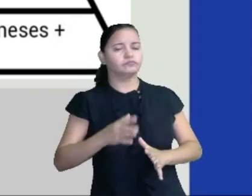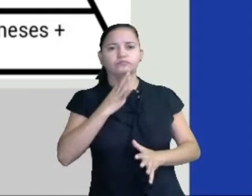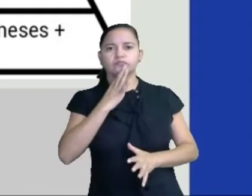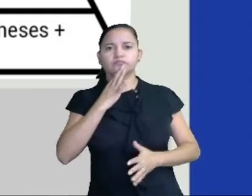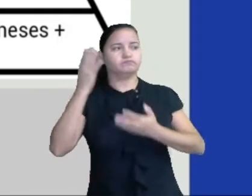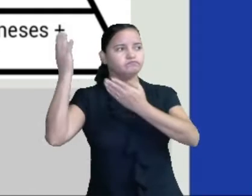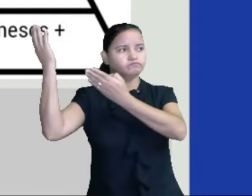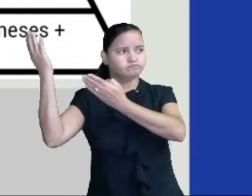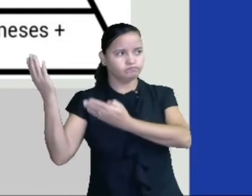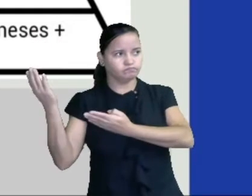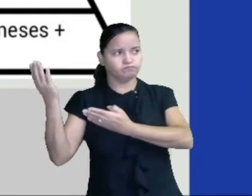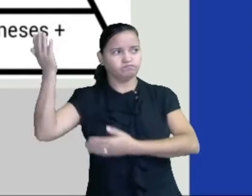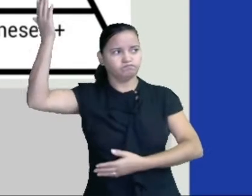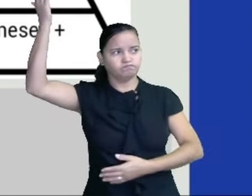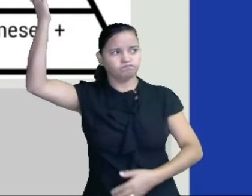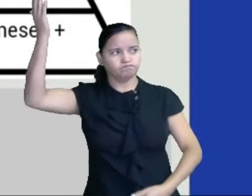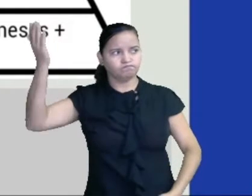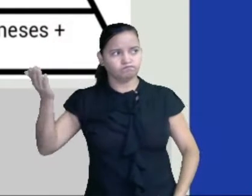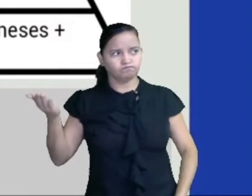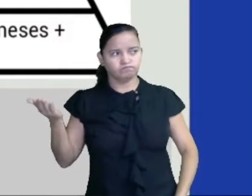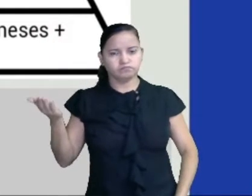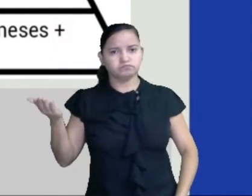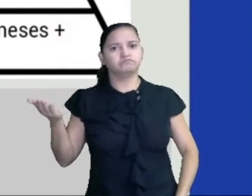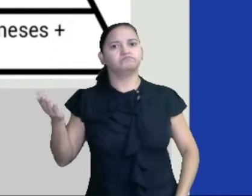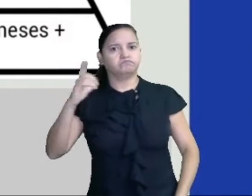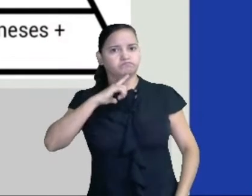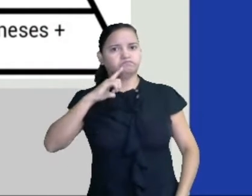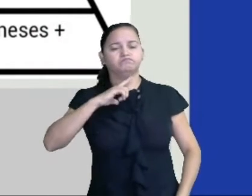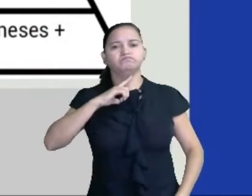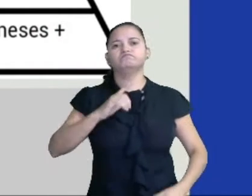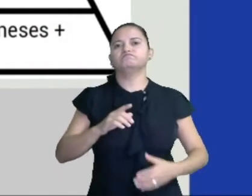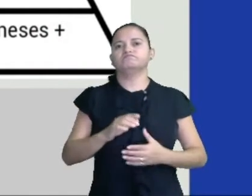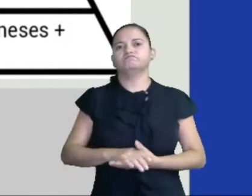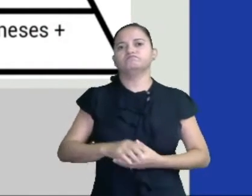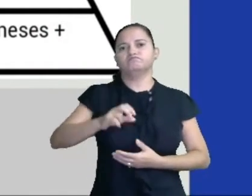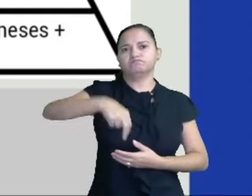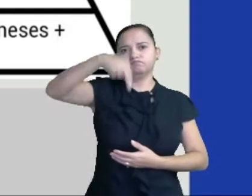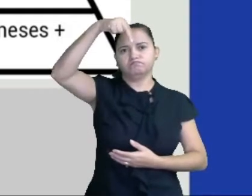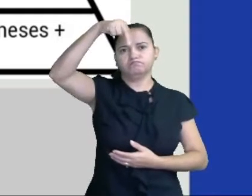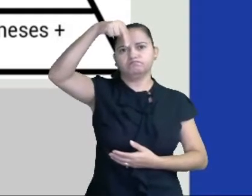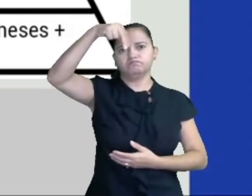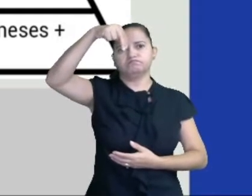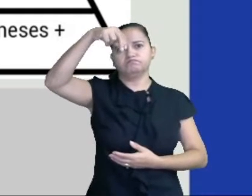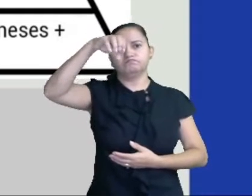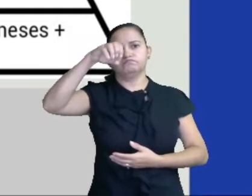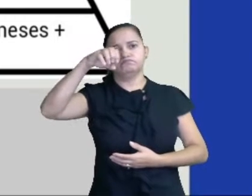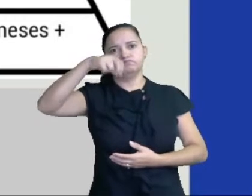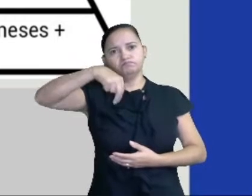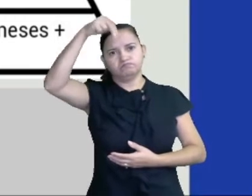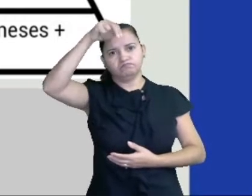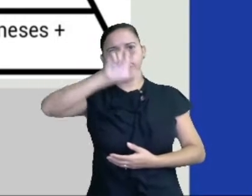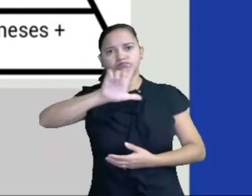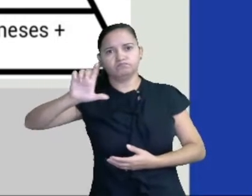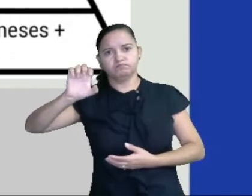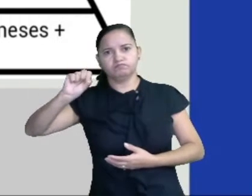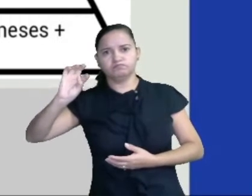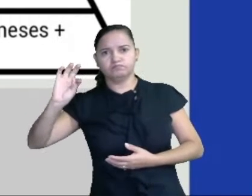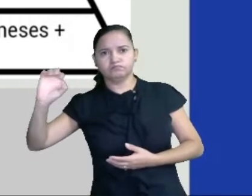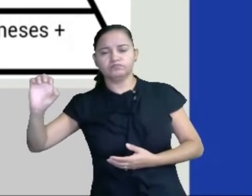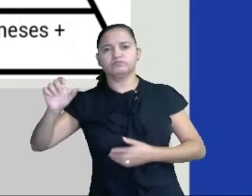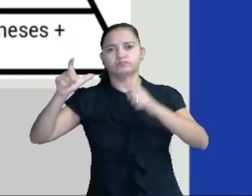os escribas, os militares, ou seja, eles eram um grupo social